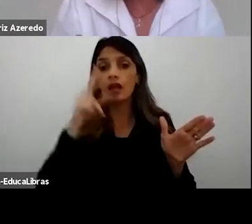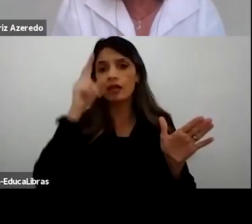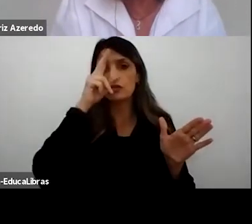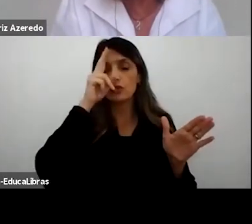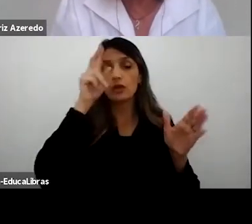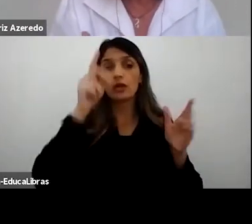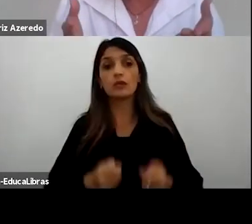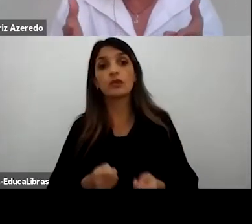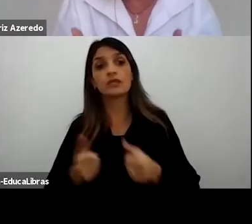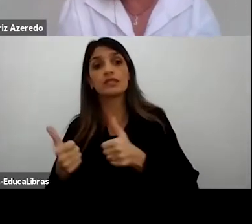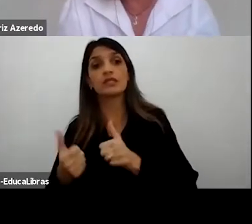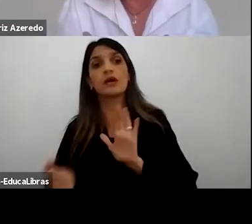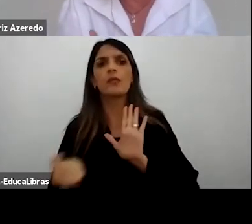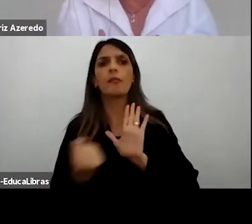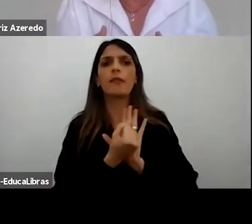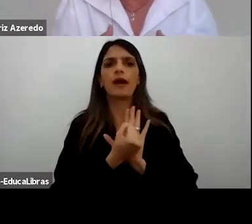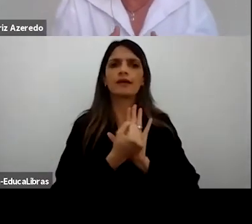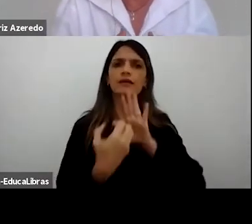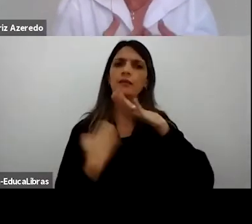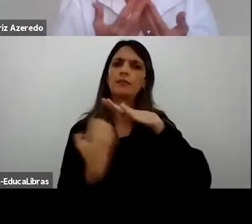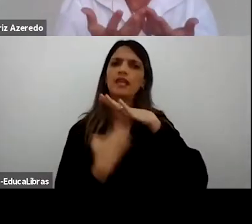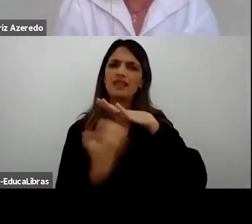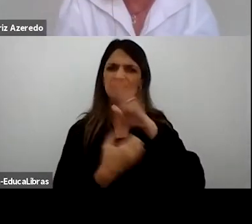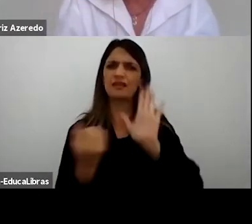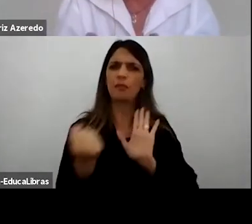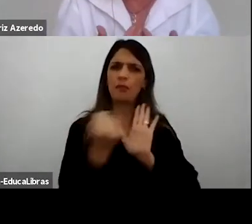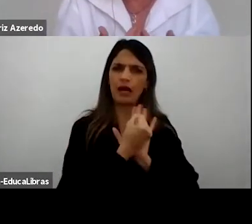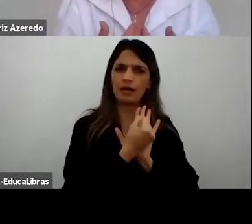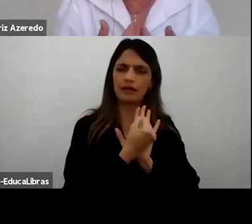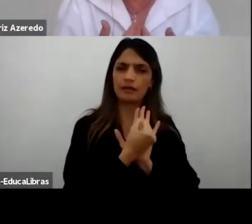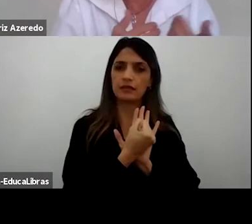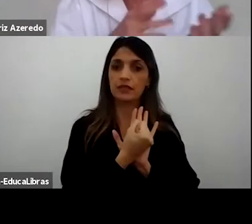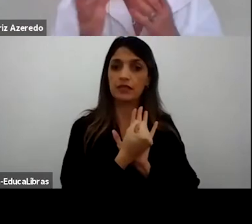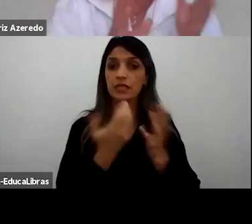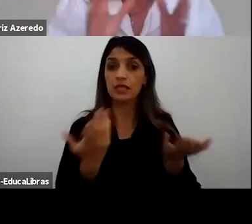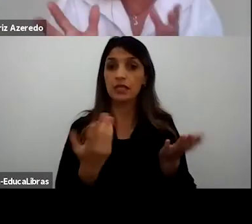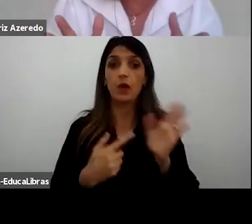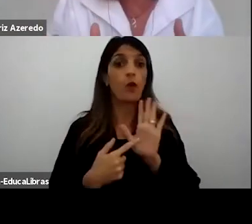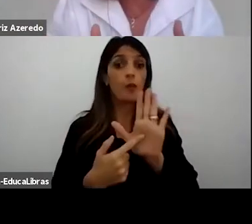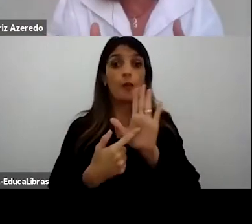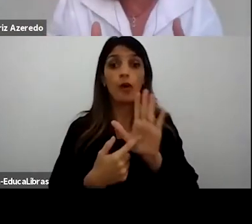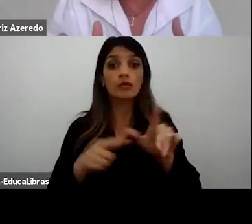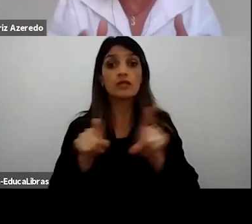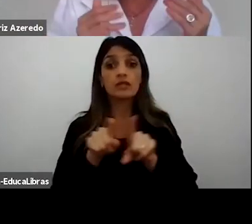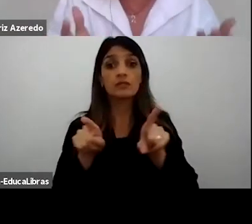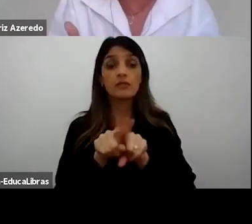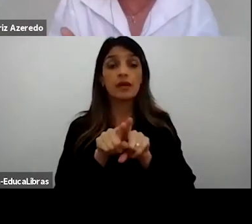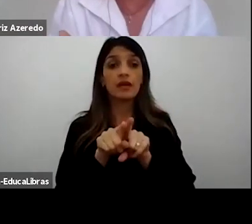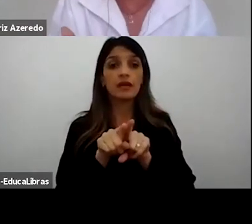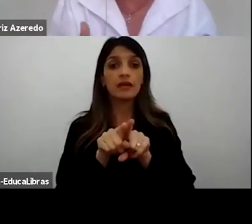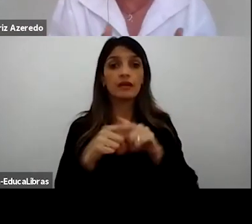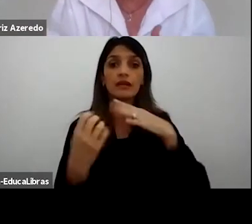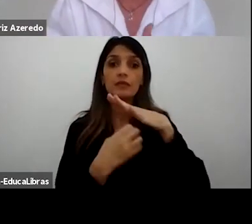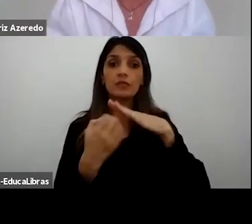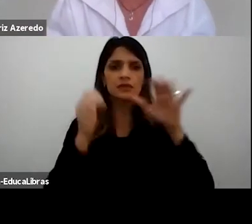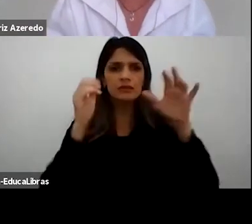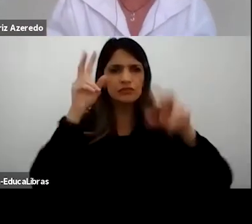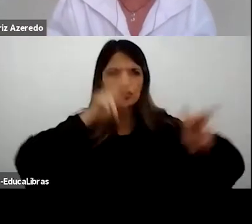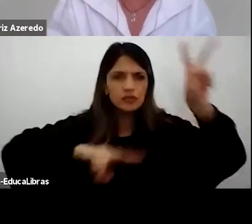de marcas, de empresas. Né? Isso aí cria, também coloca num outro patamar de